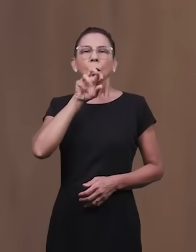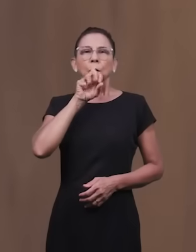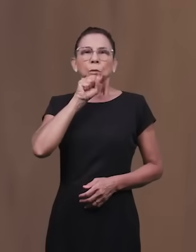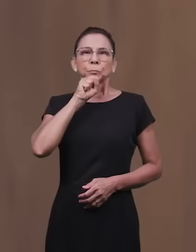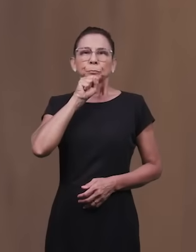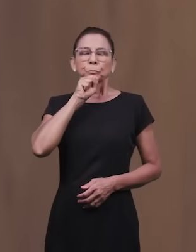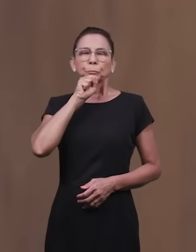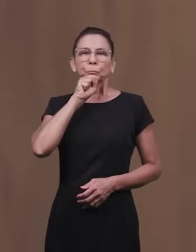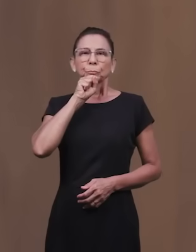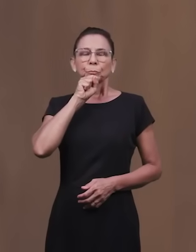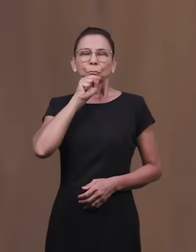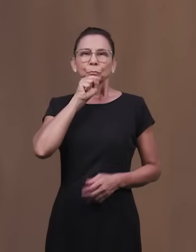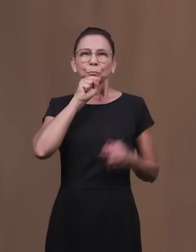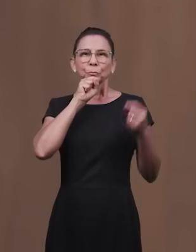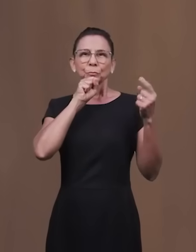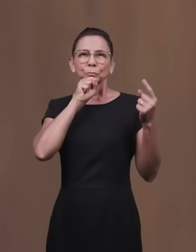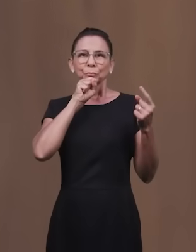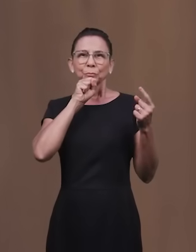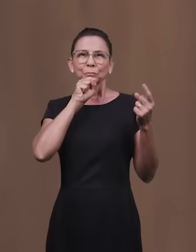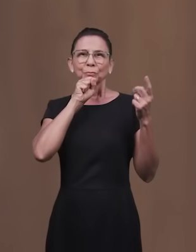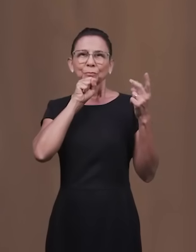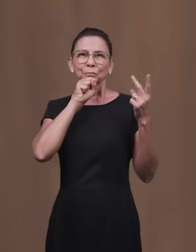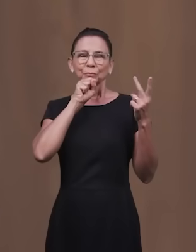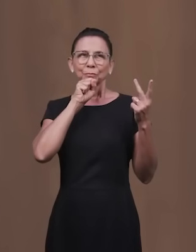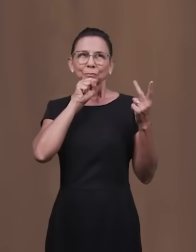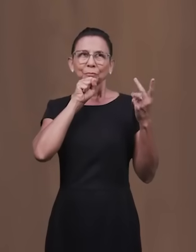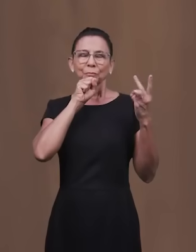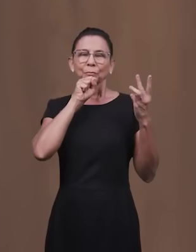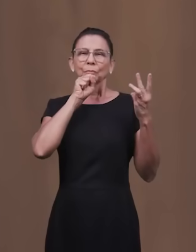segura um pouquinho, conta até 3,